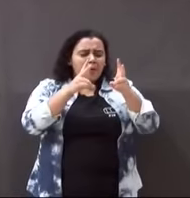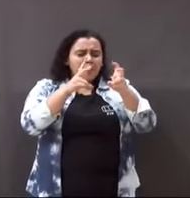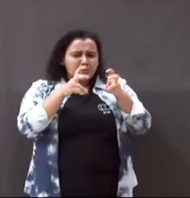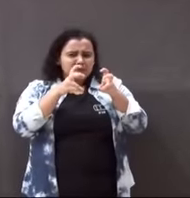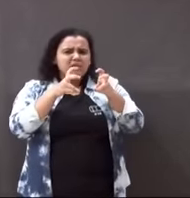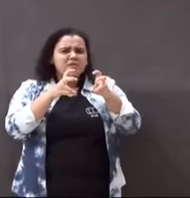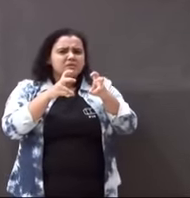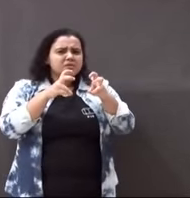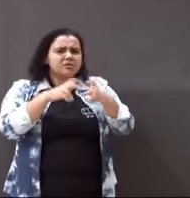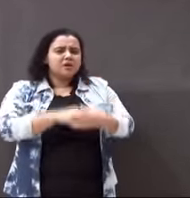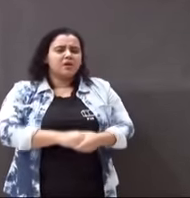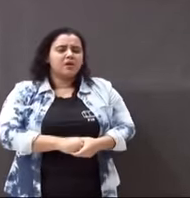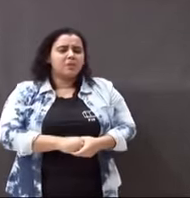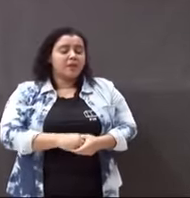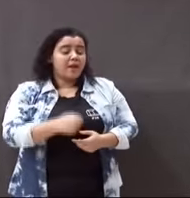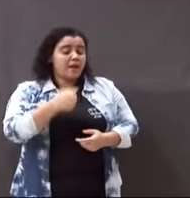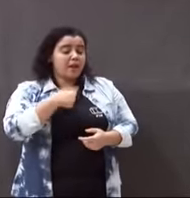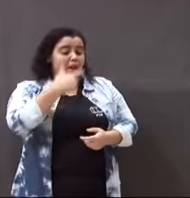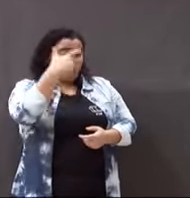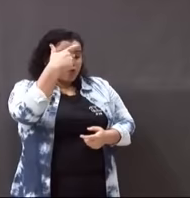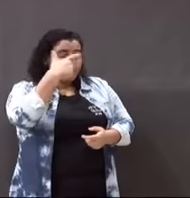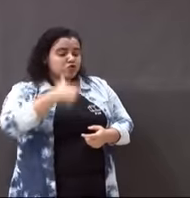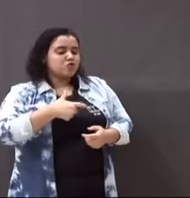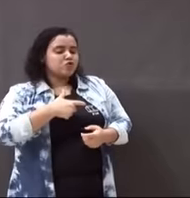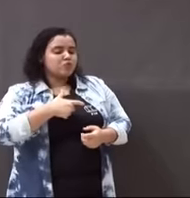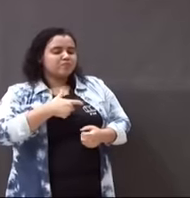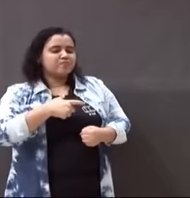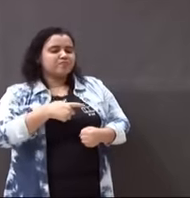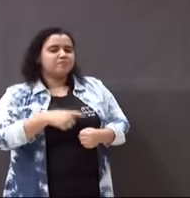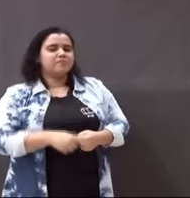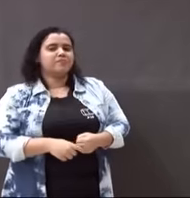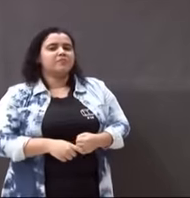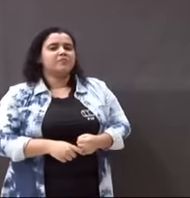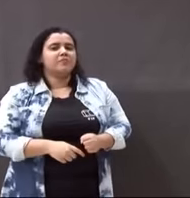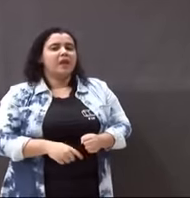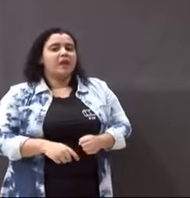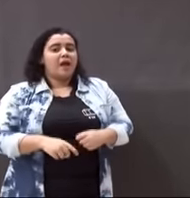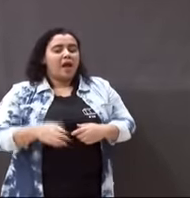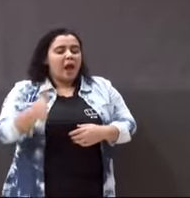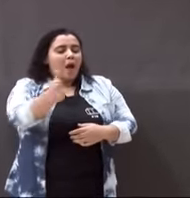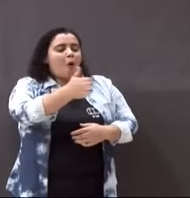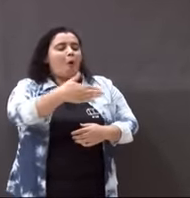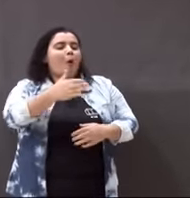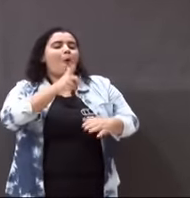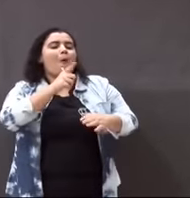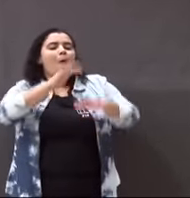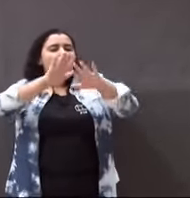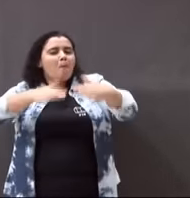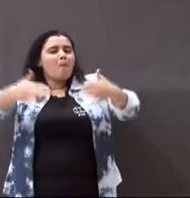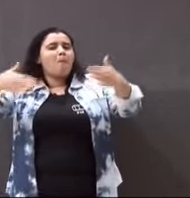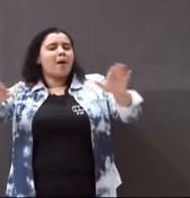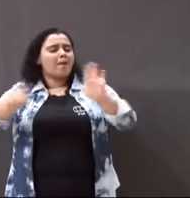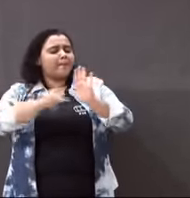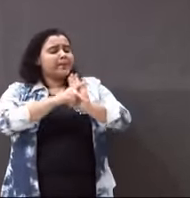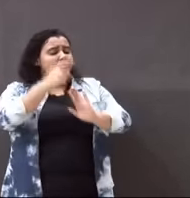Eu sou o dono do cardume. Glória a Deus, aleluia.